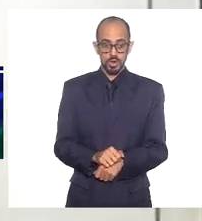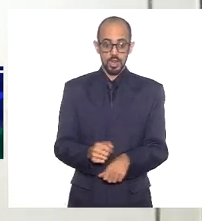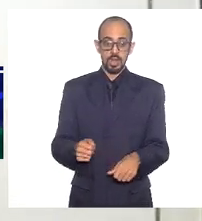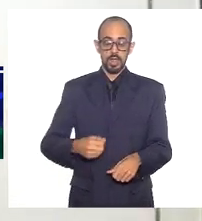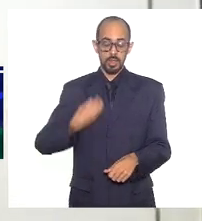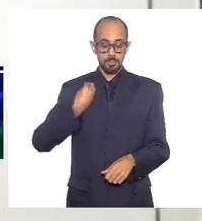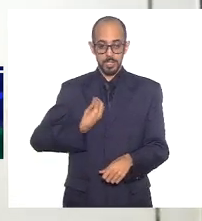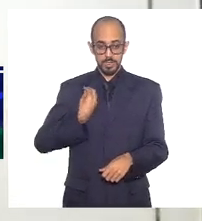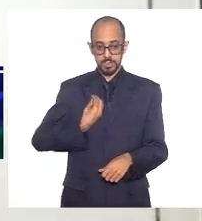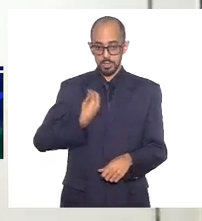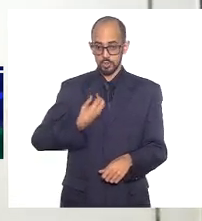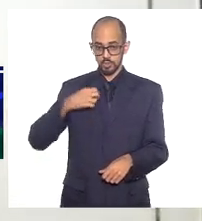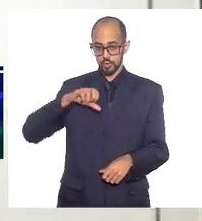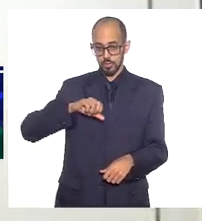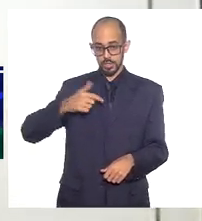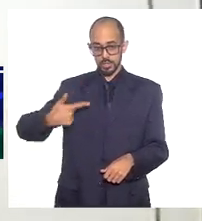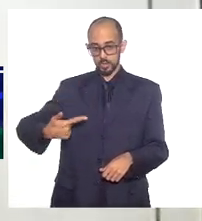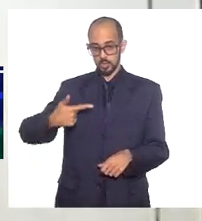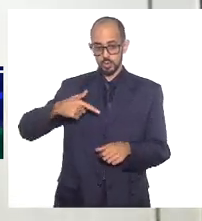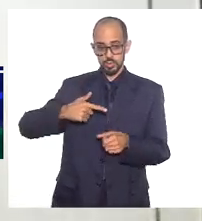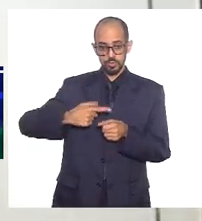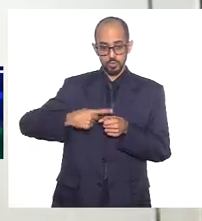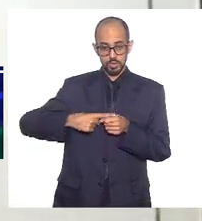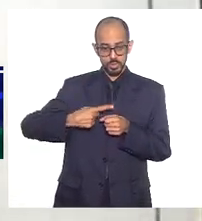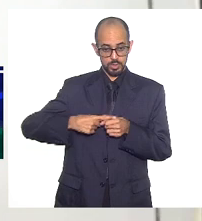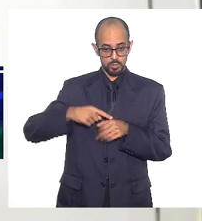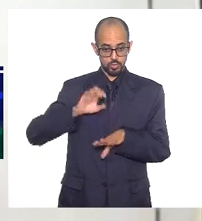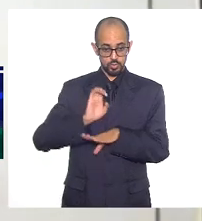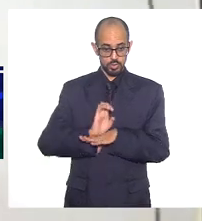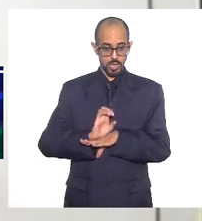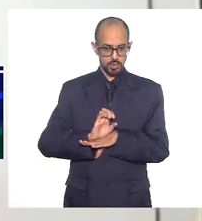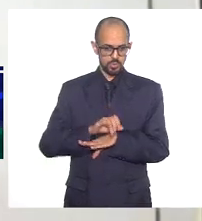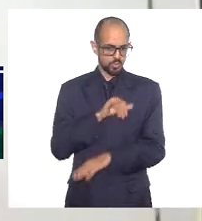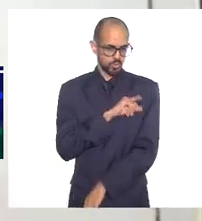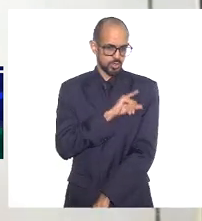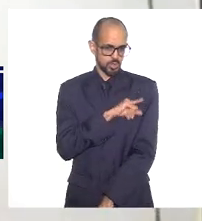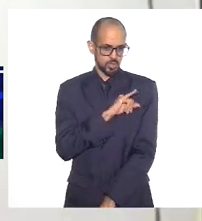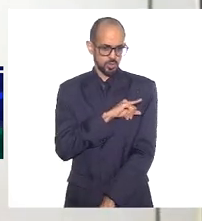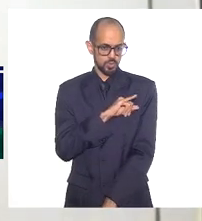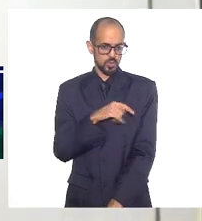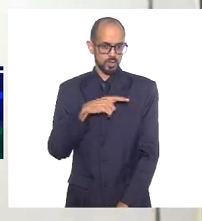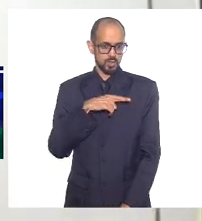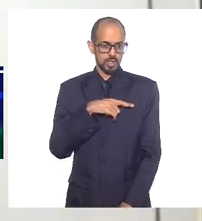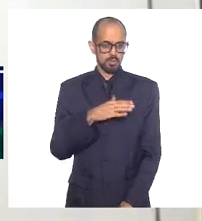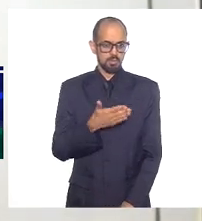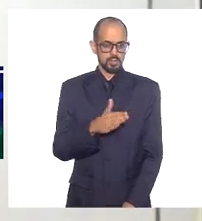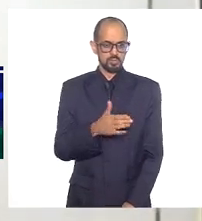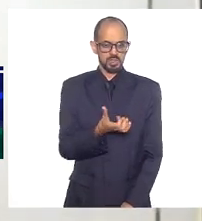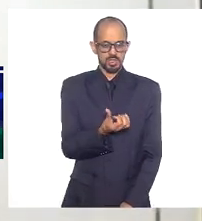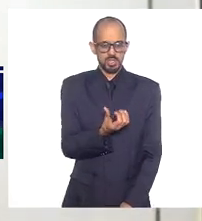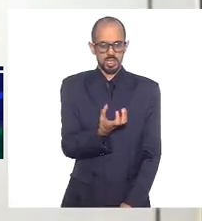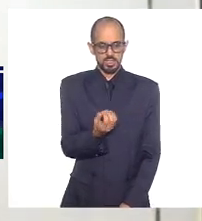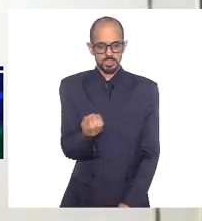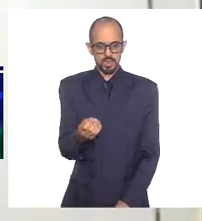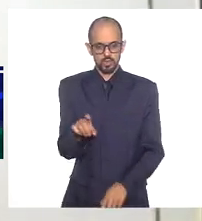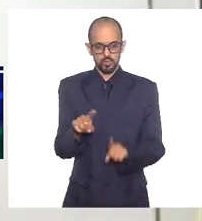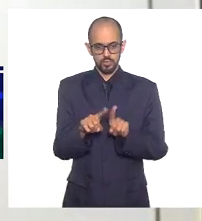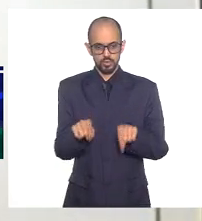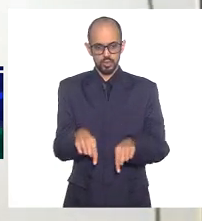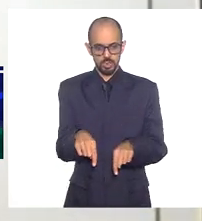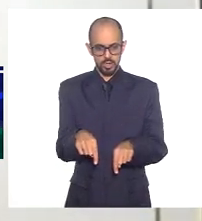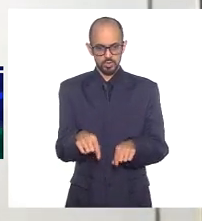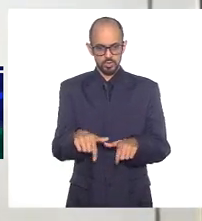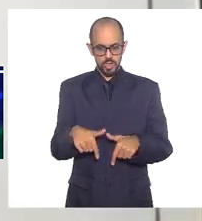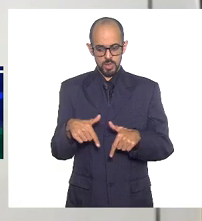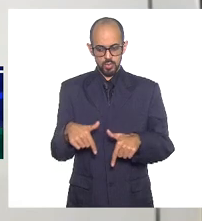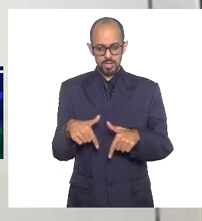presente nos 92 municípios do estado tem atualmente cerca de 600 funcionários e a sua atuação é